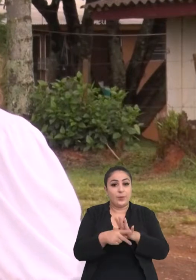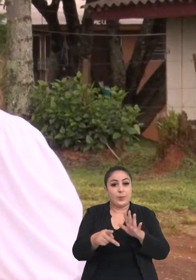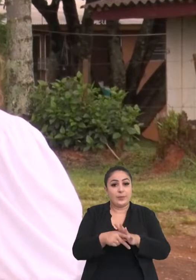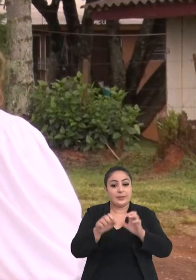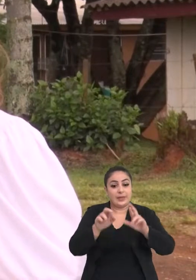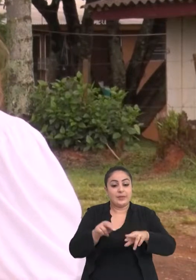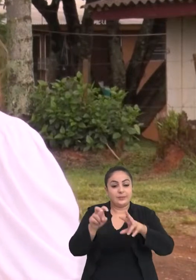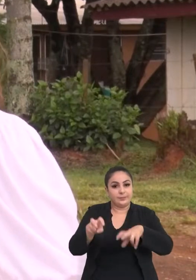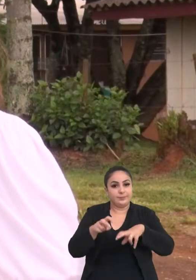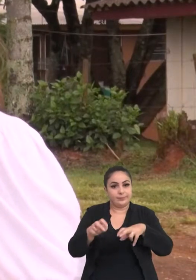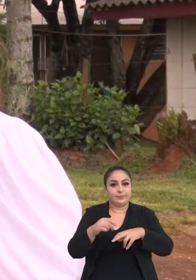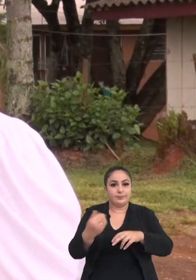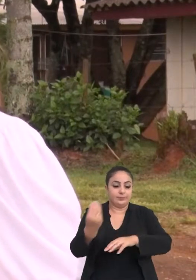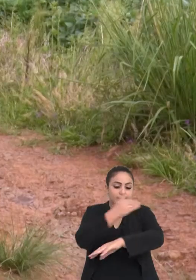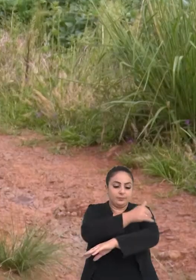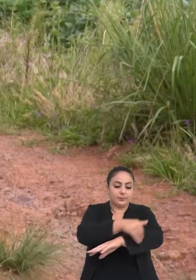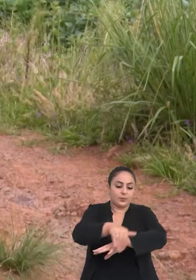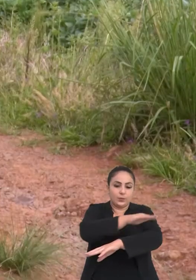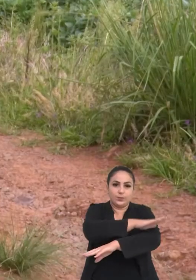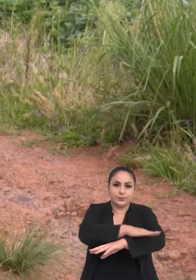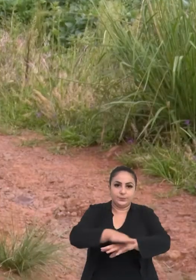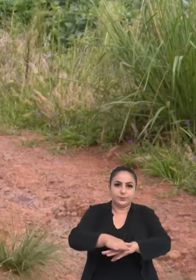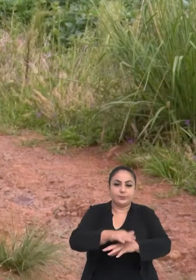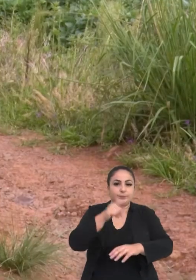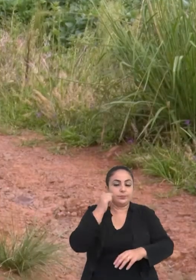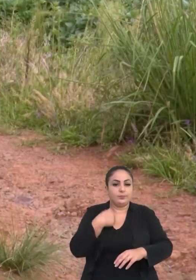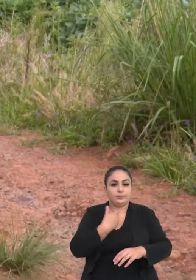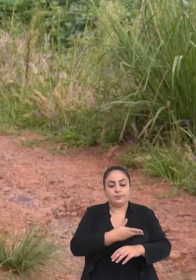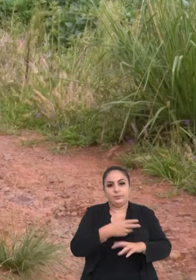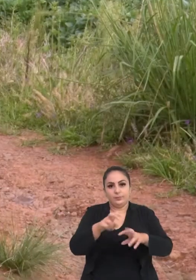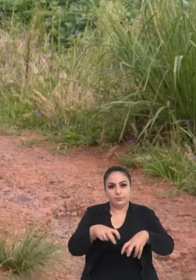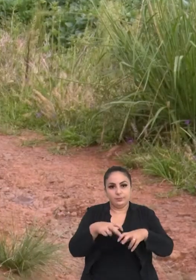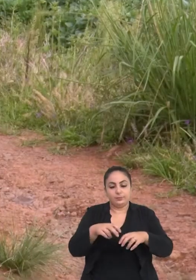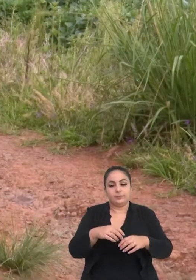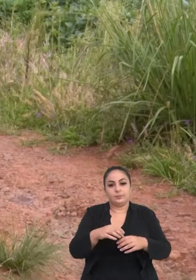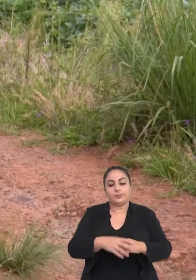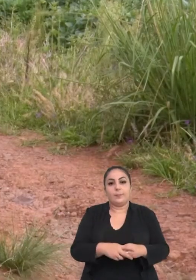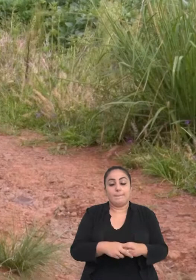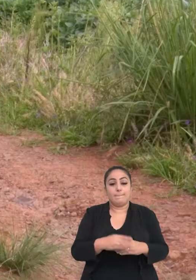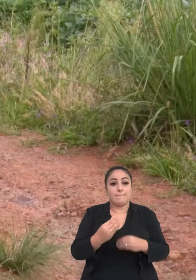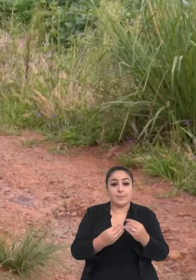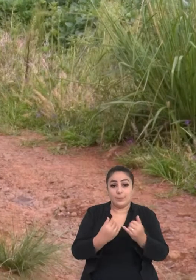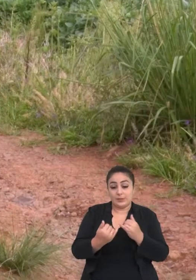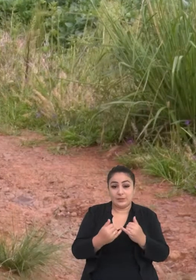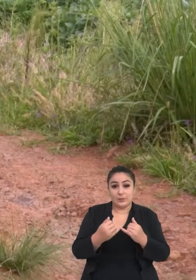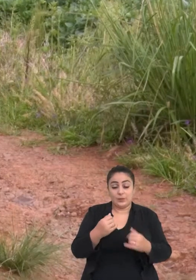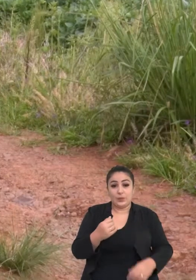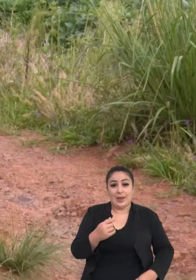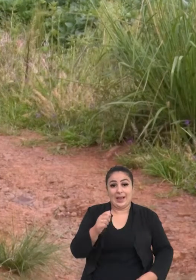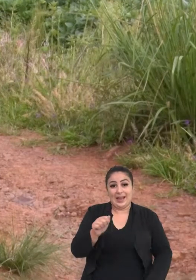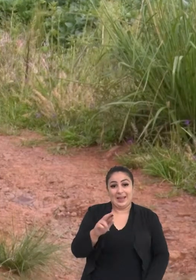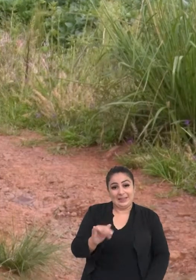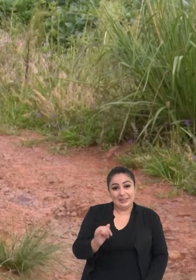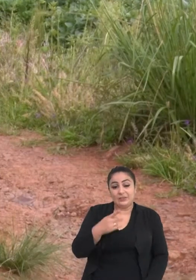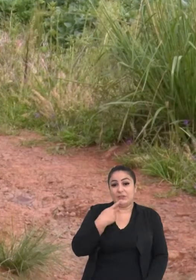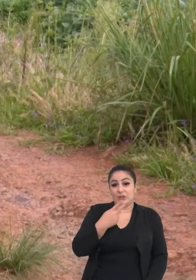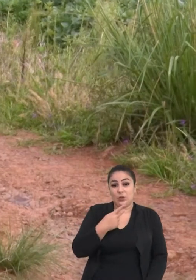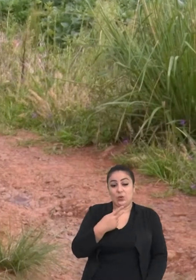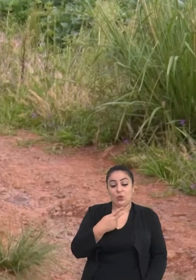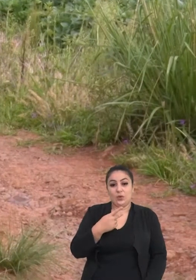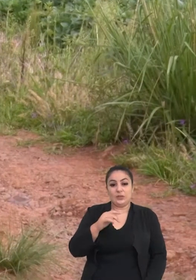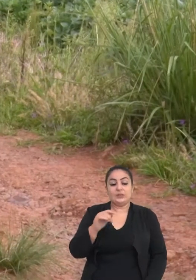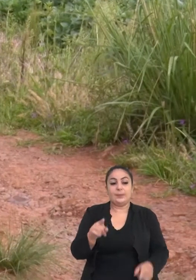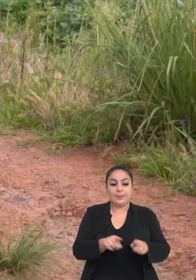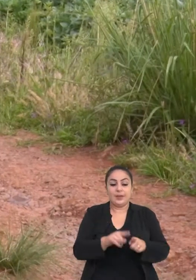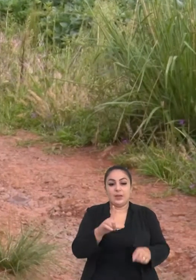principal demanda do meio rural é a trafegabilidade das nossas estradas. É como o seu Ari vinha dizendo, a